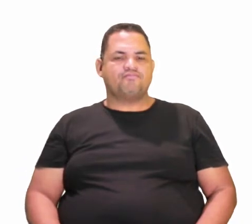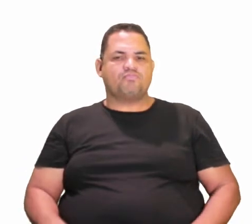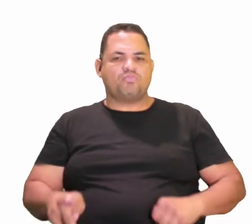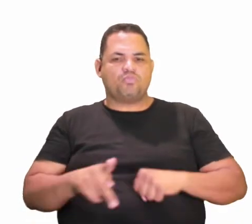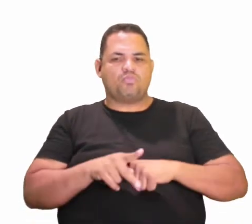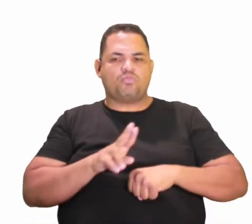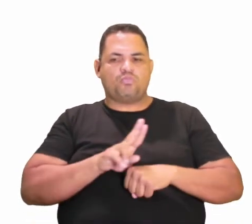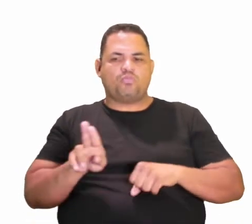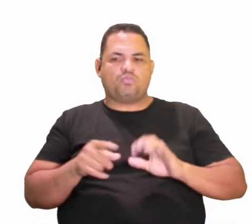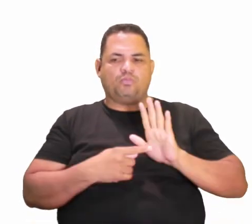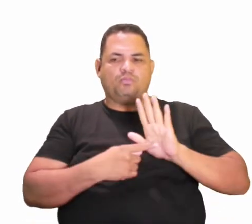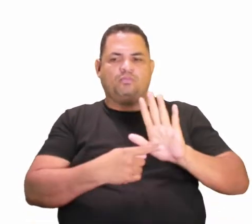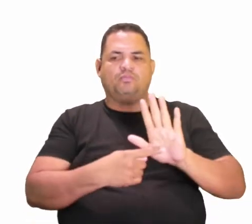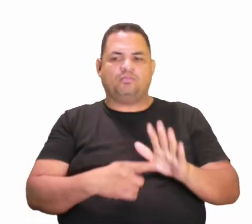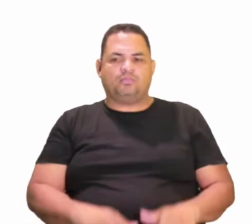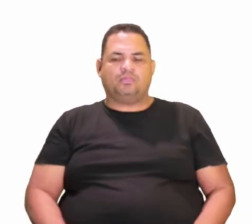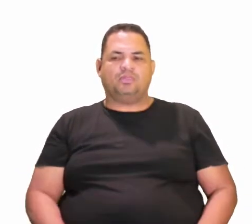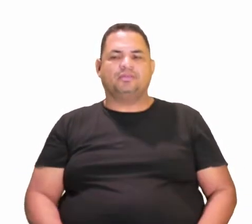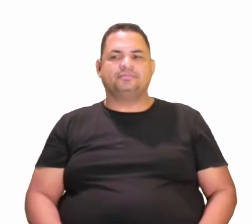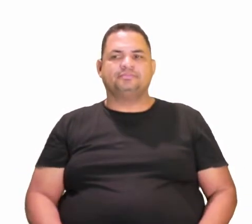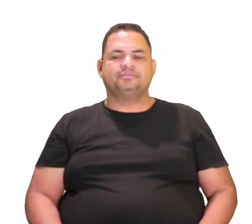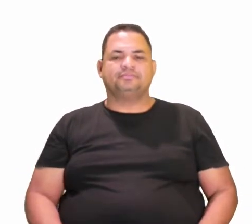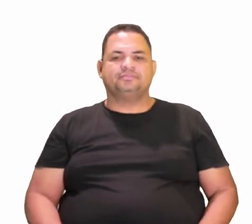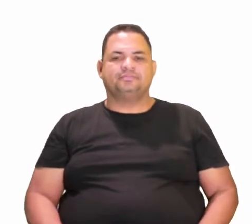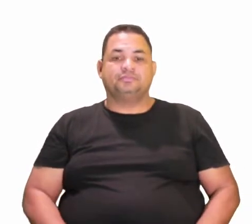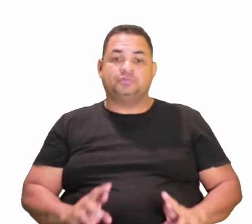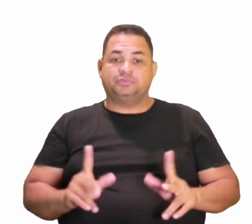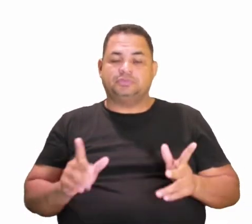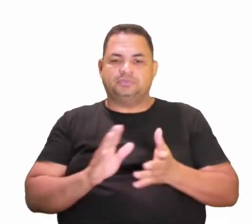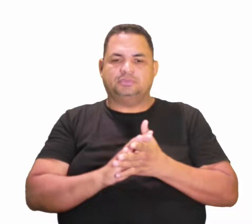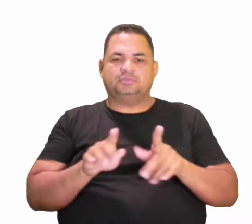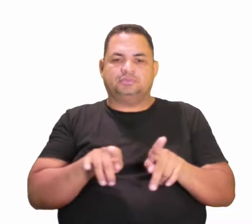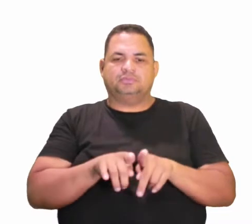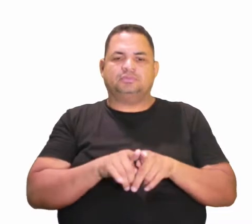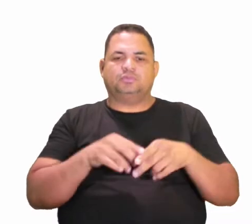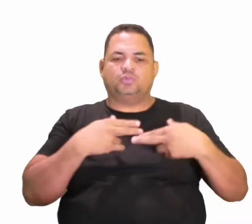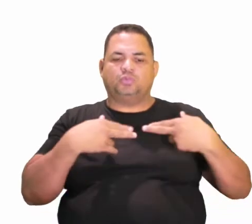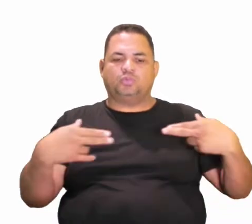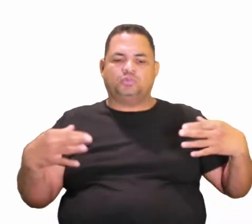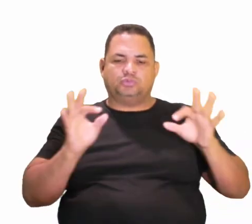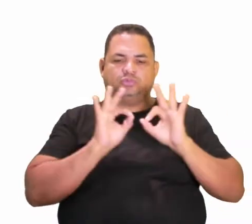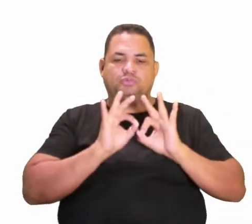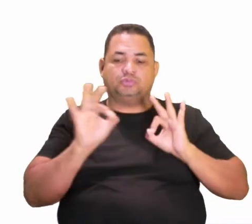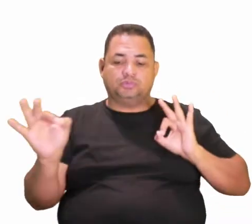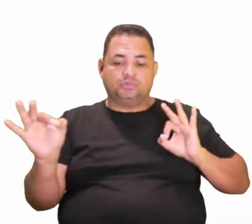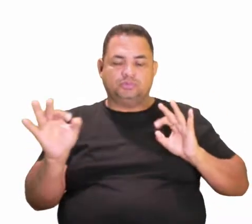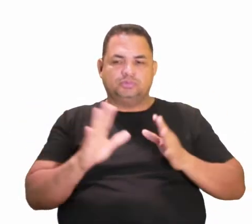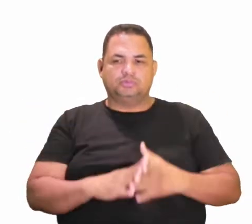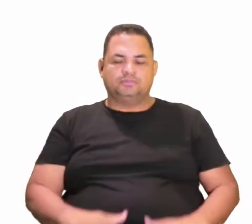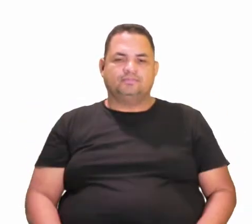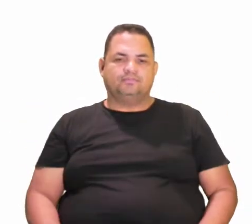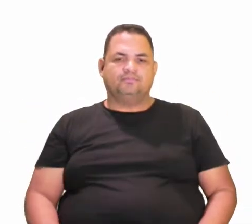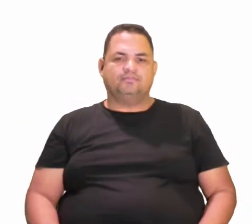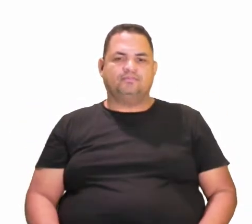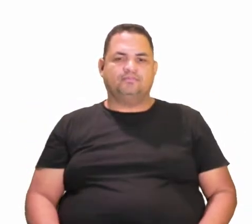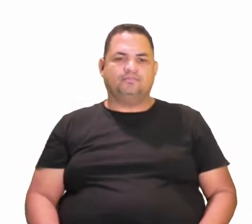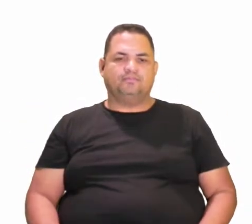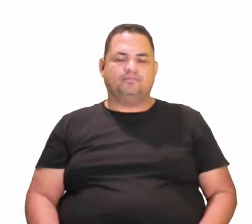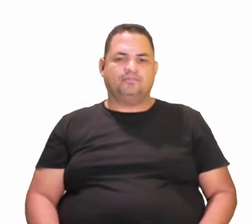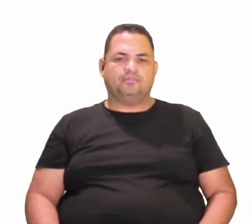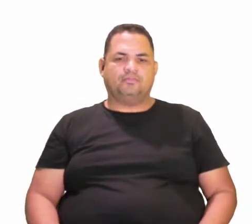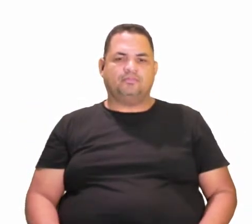pronomes demonstrativos de uma outra forma, usando para coisas que estão longe de você.